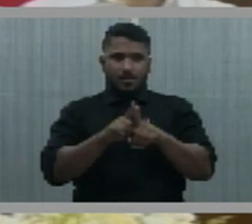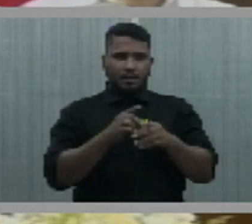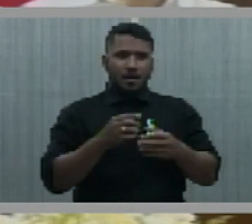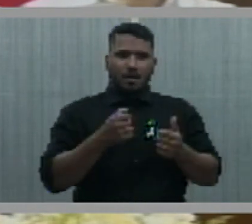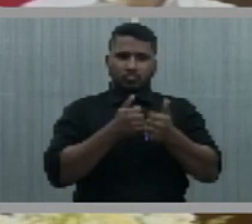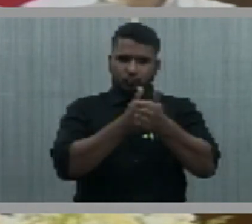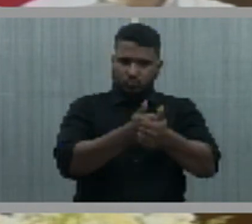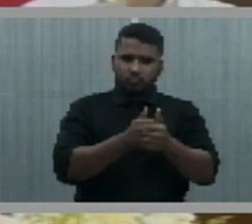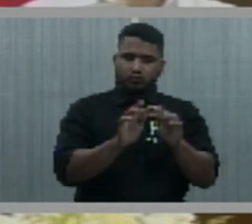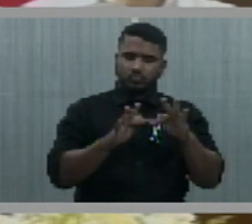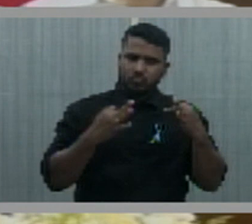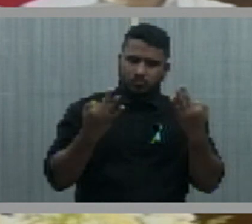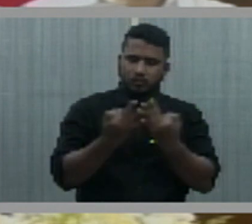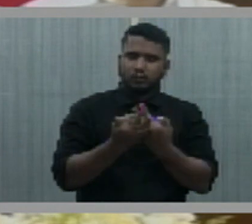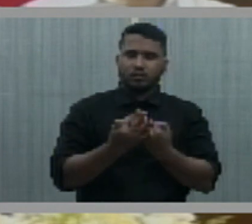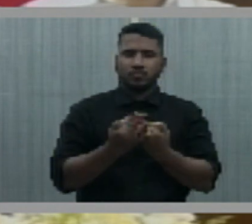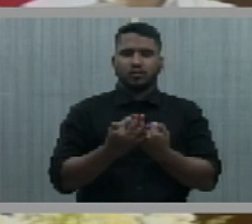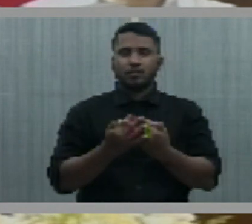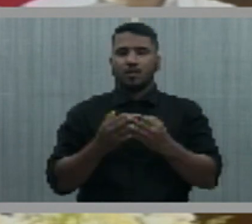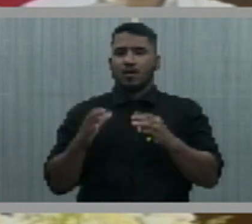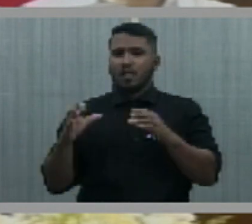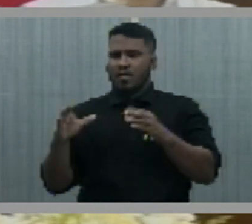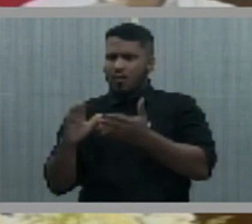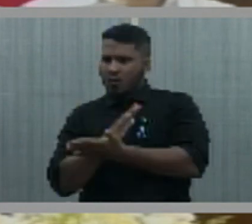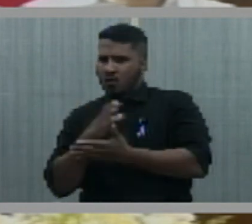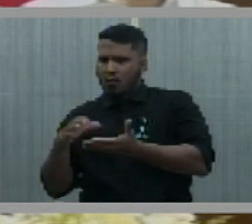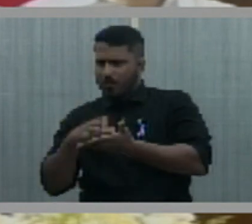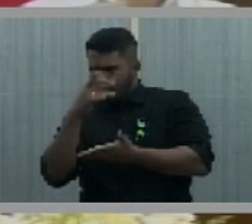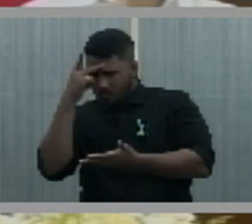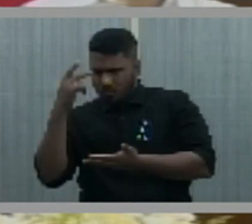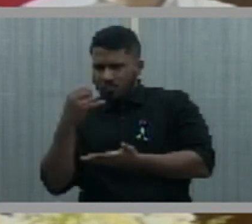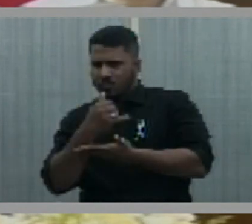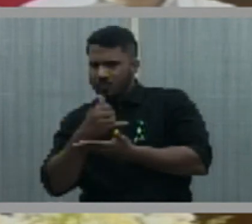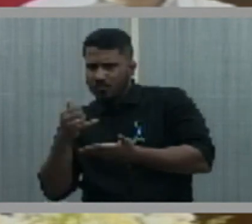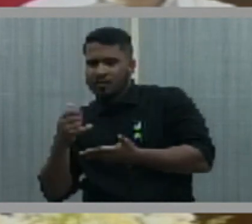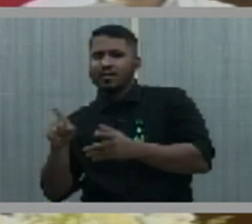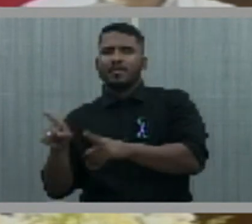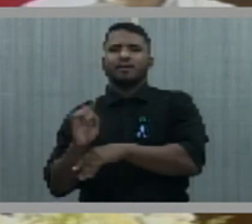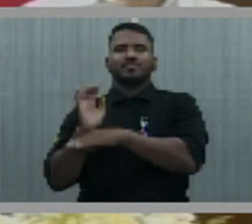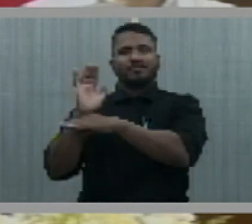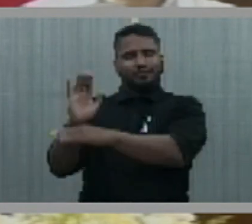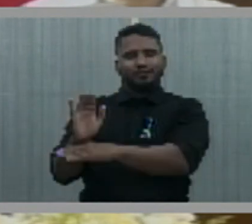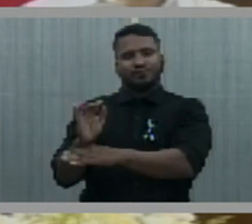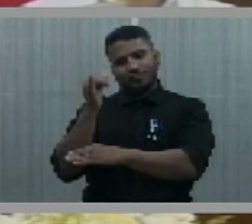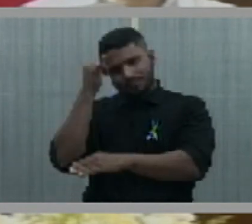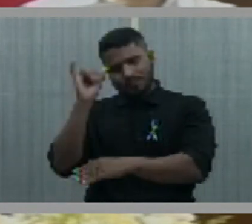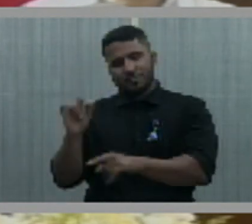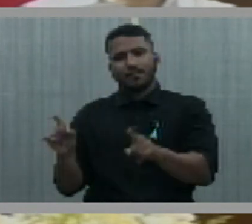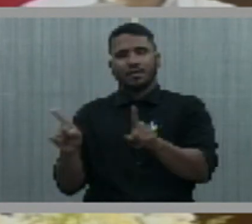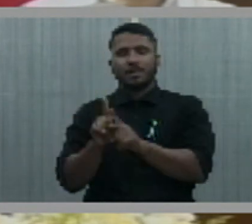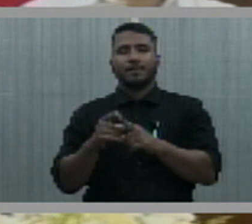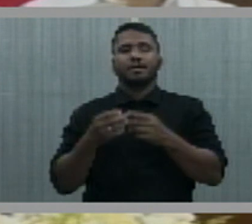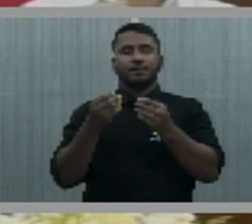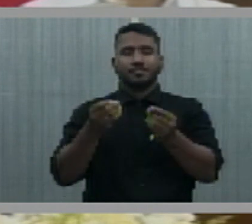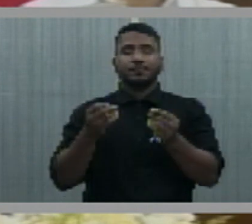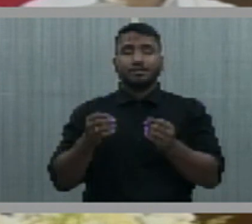famílias com membros tóxicos dependentes. Trouxe a experiência do caminho